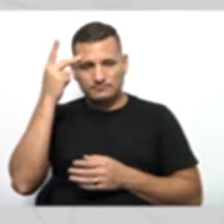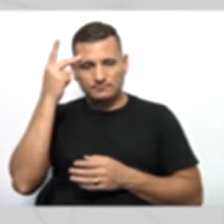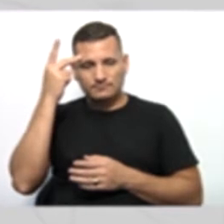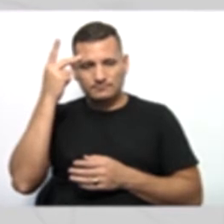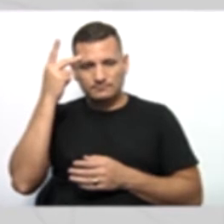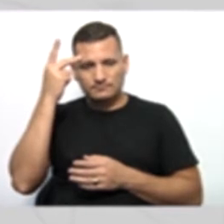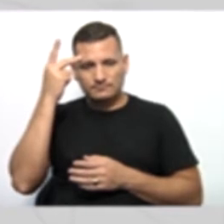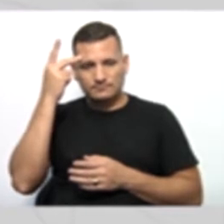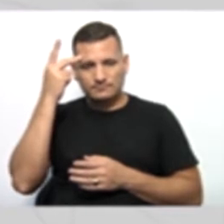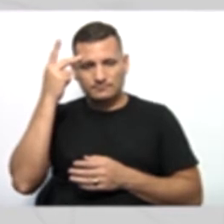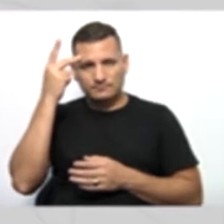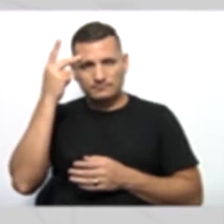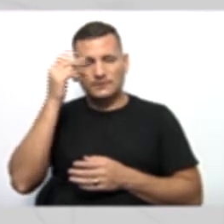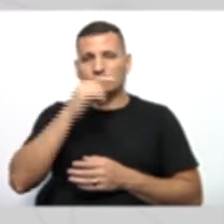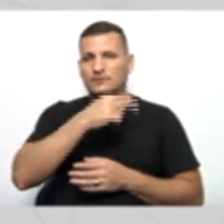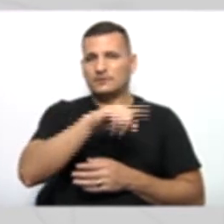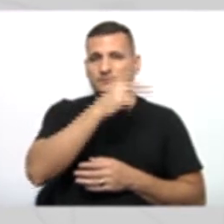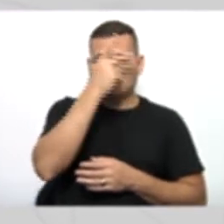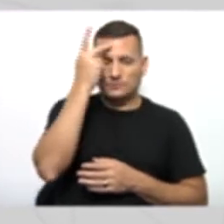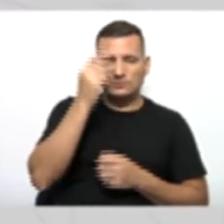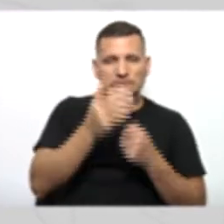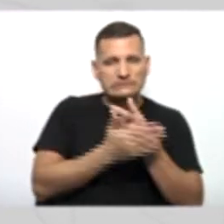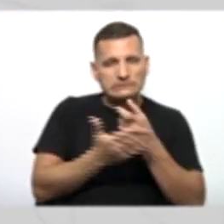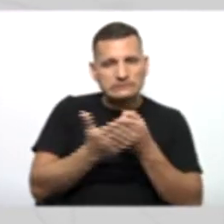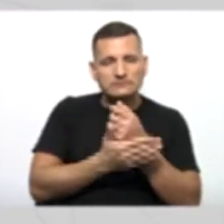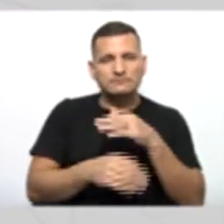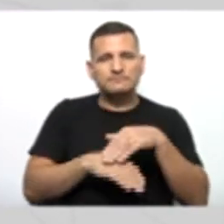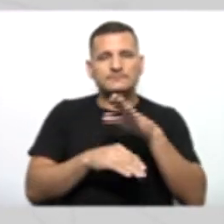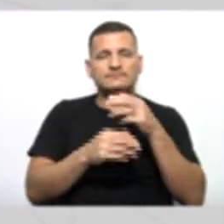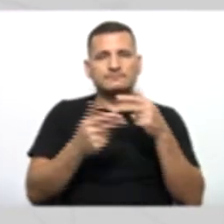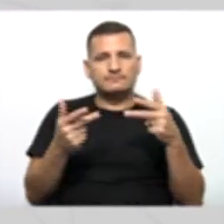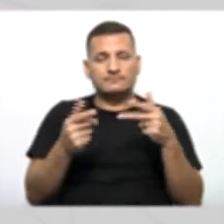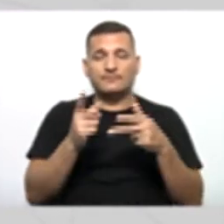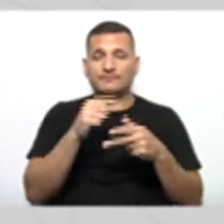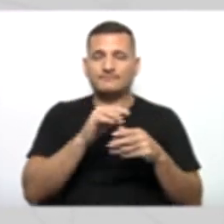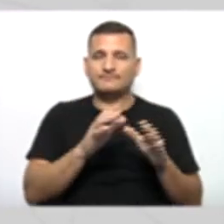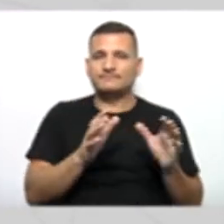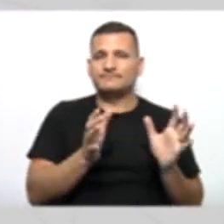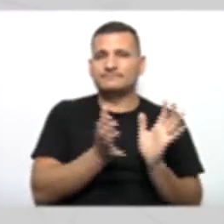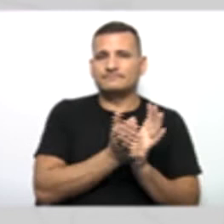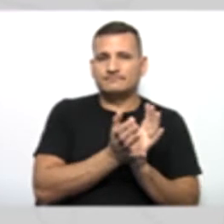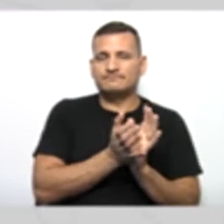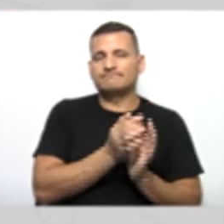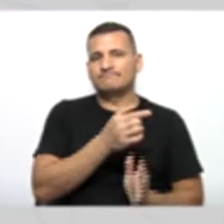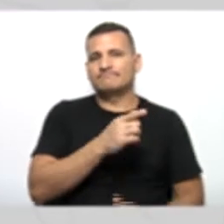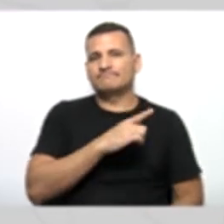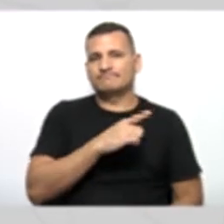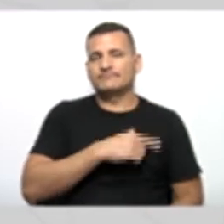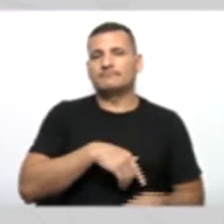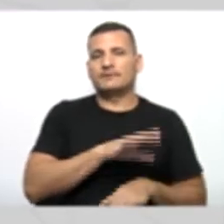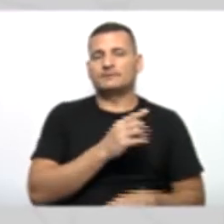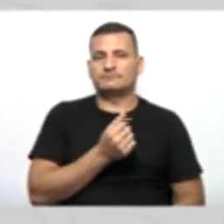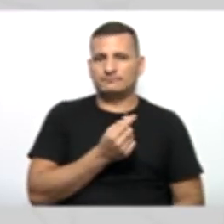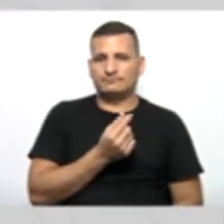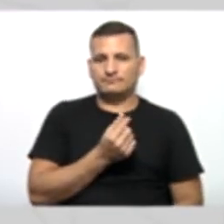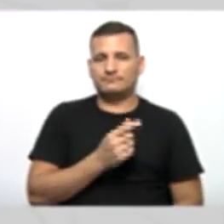essas pessoas que consomem mais recursos, elas são justamente essa classe que tem mais recursos